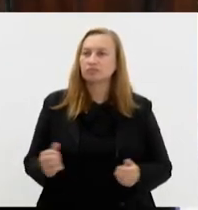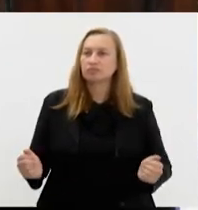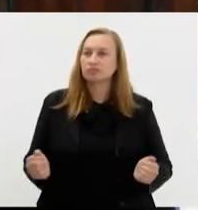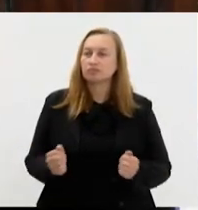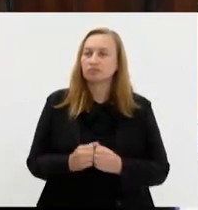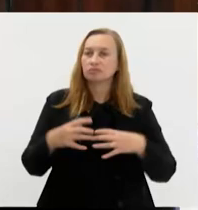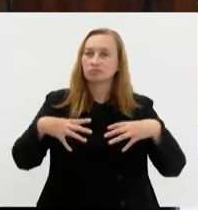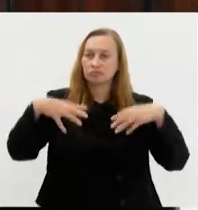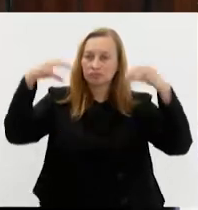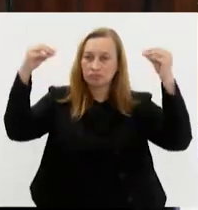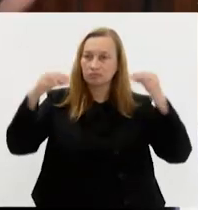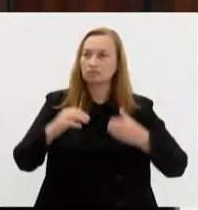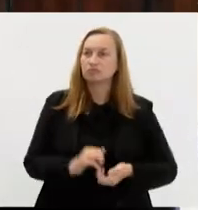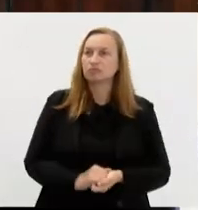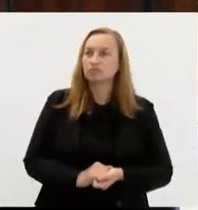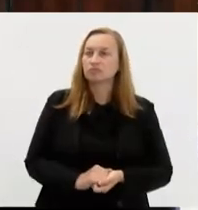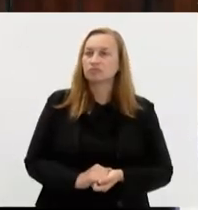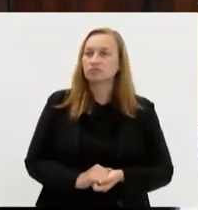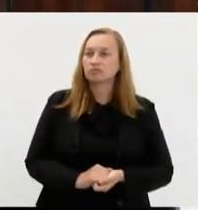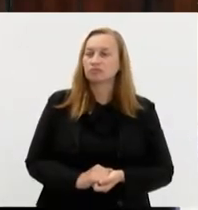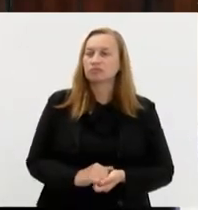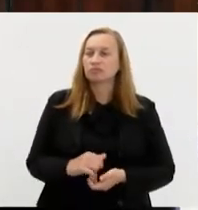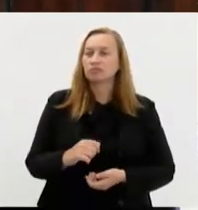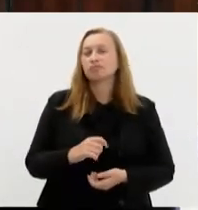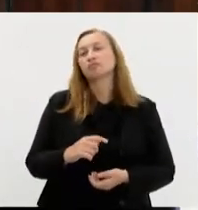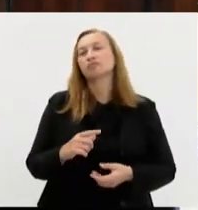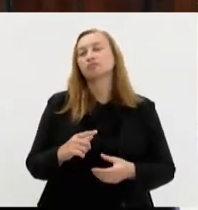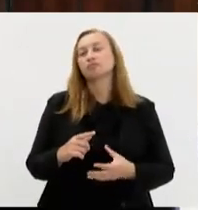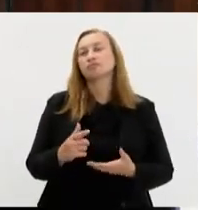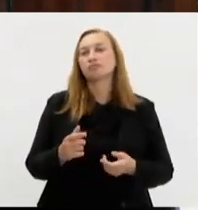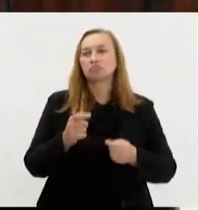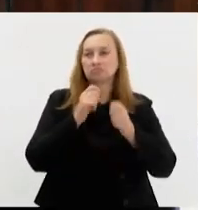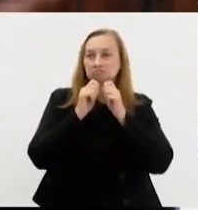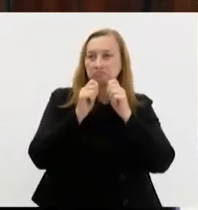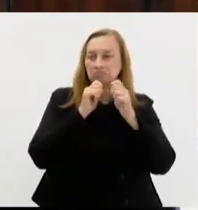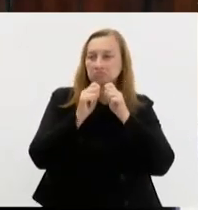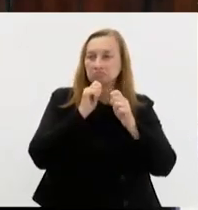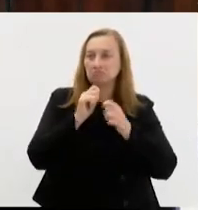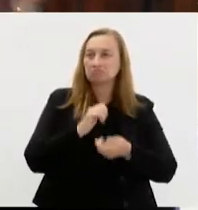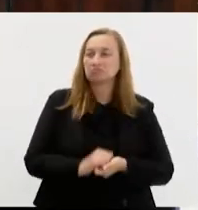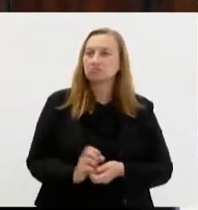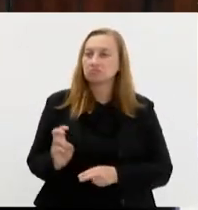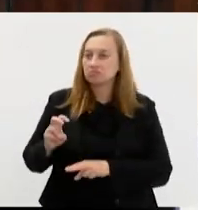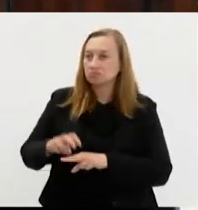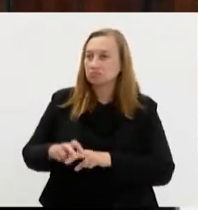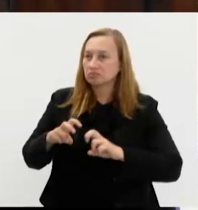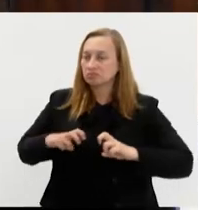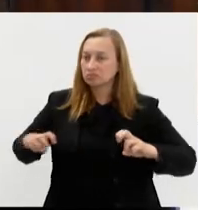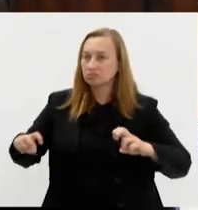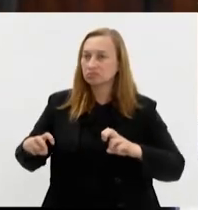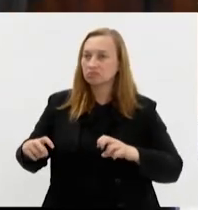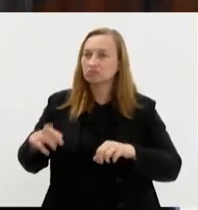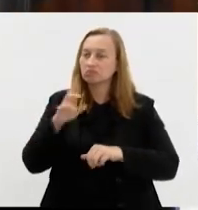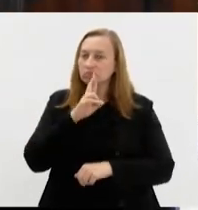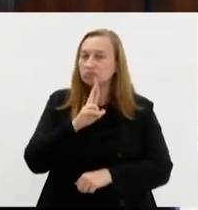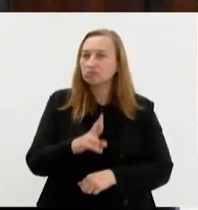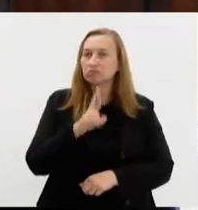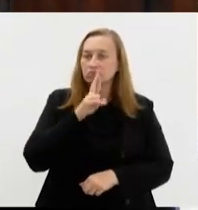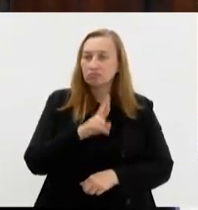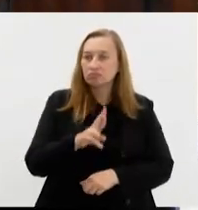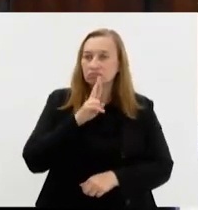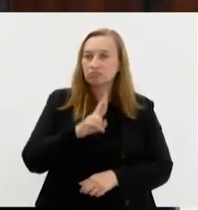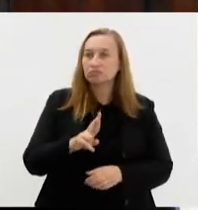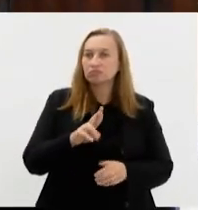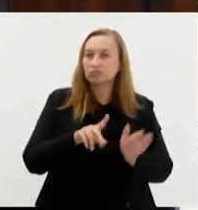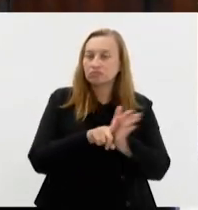ela tava com o William boner e mais uma sentada numa mesa e respondendo à perguntas que lhe